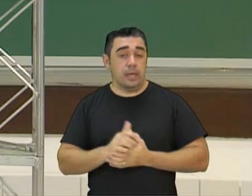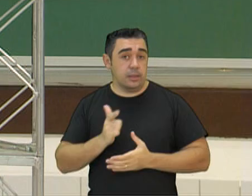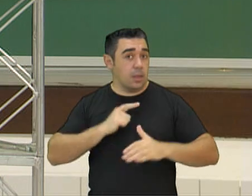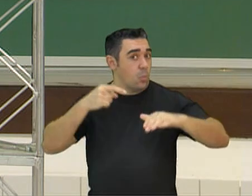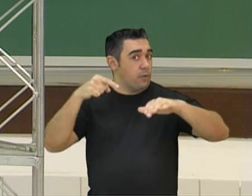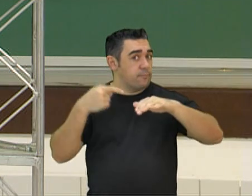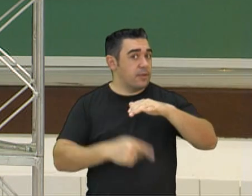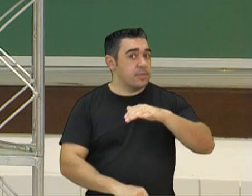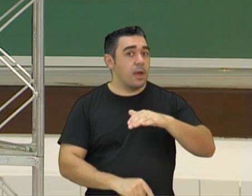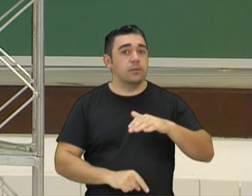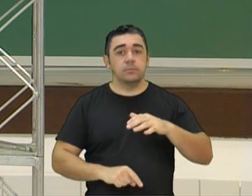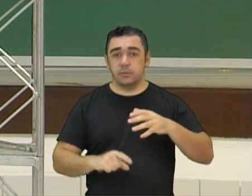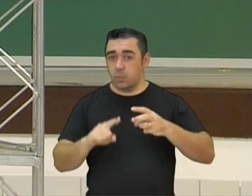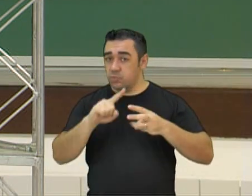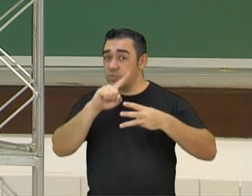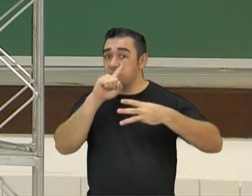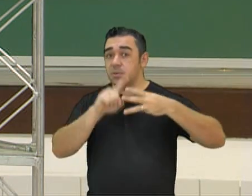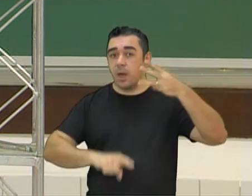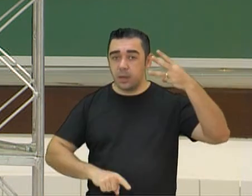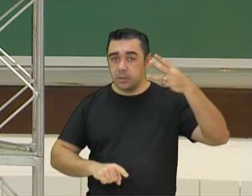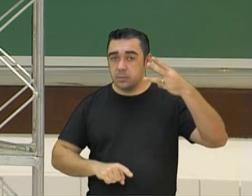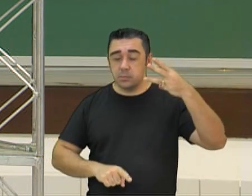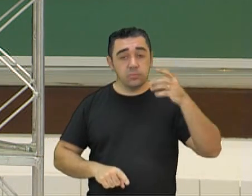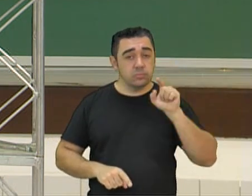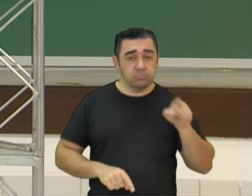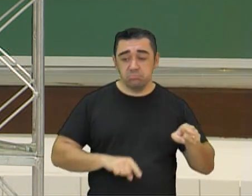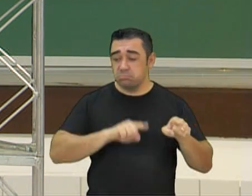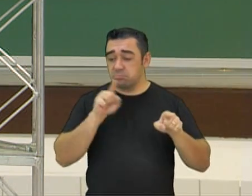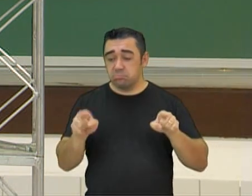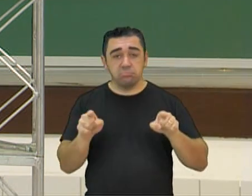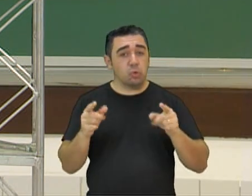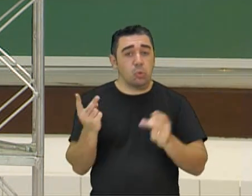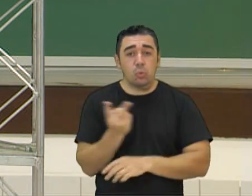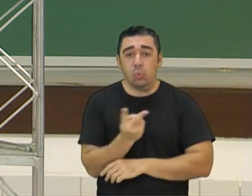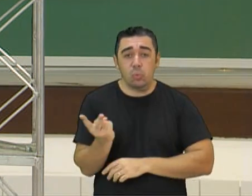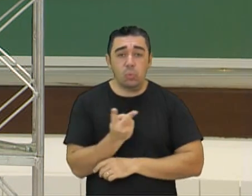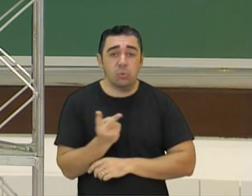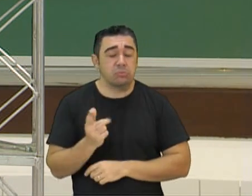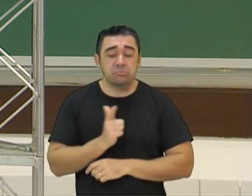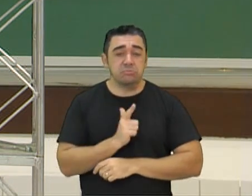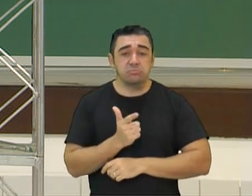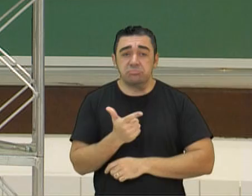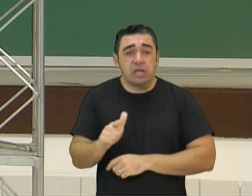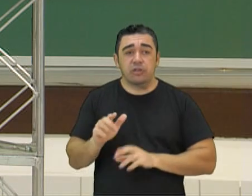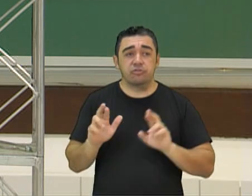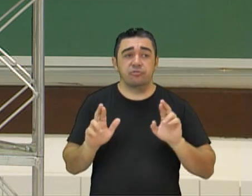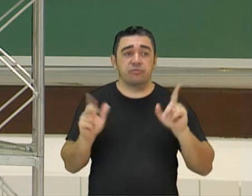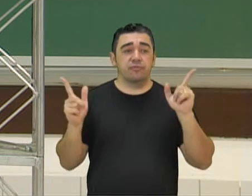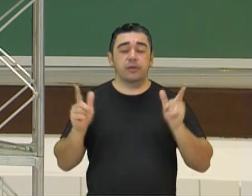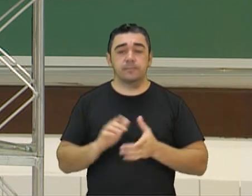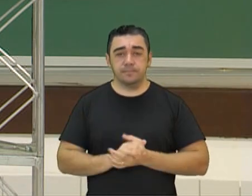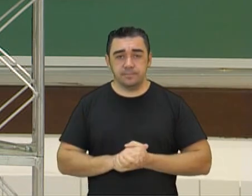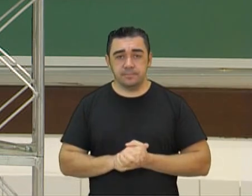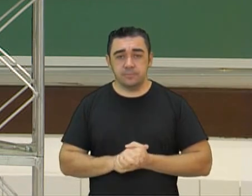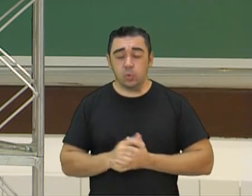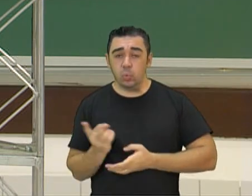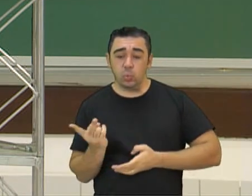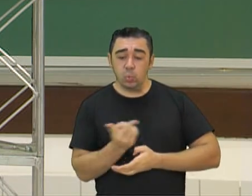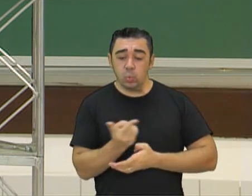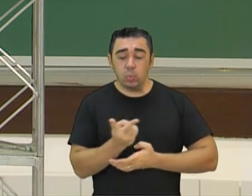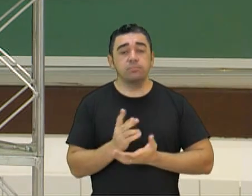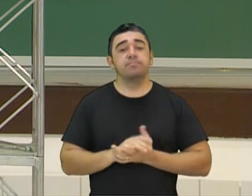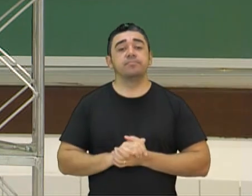mais avançado, nos dois, tá? Então, não tem uma diferença entre eles.